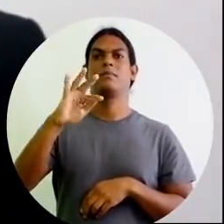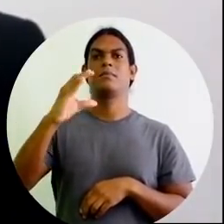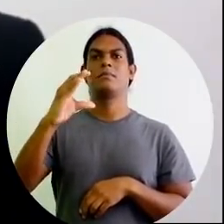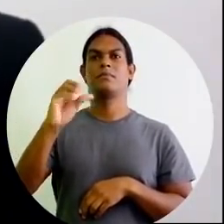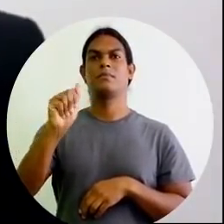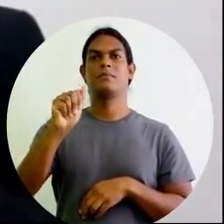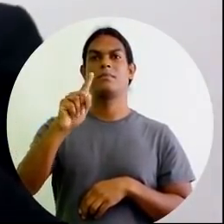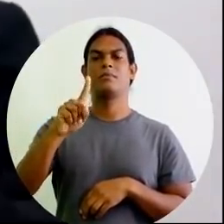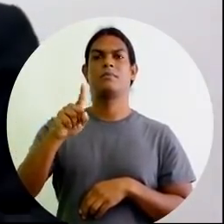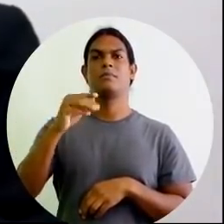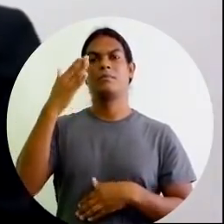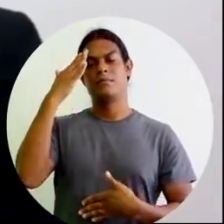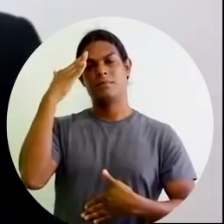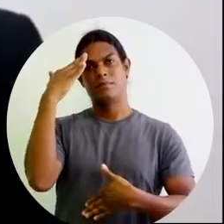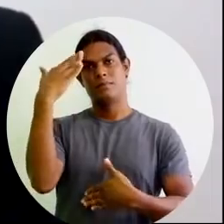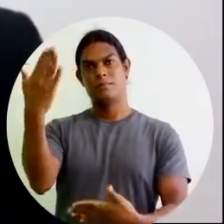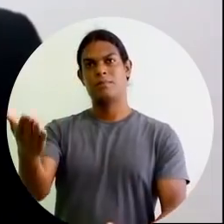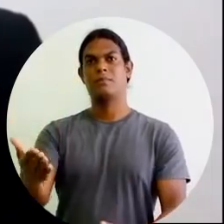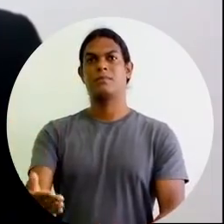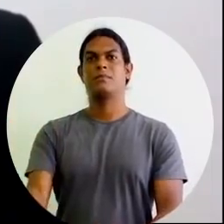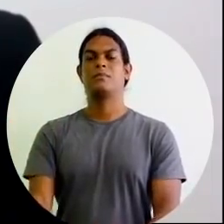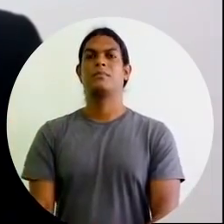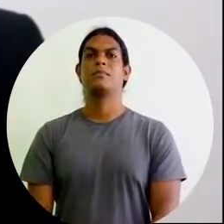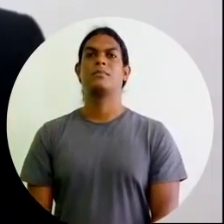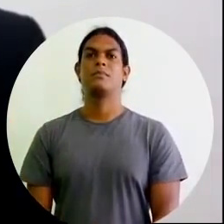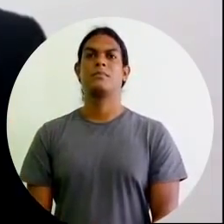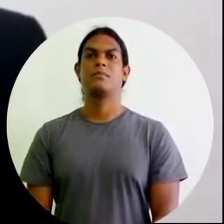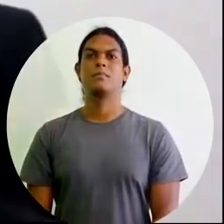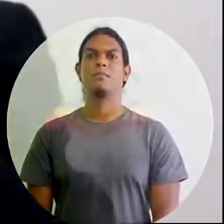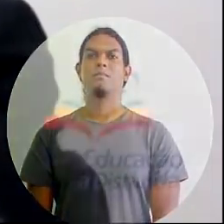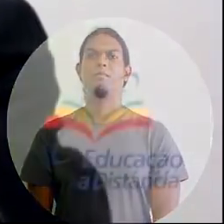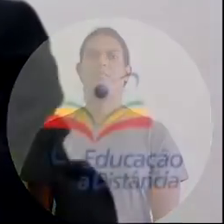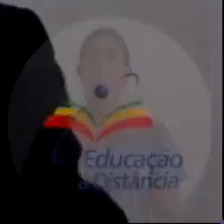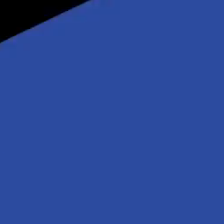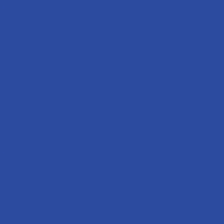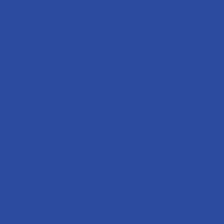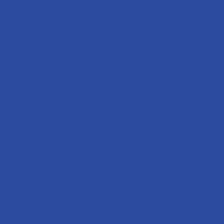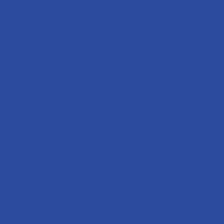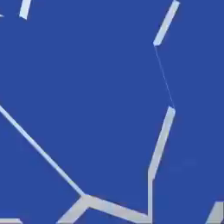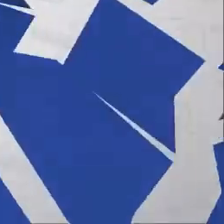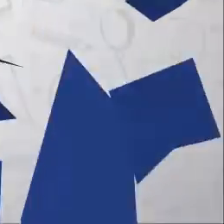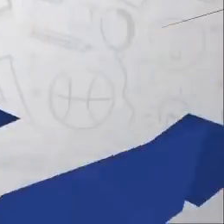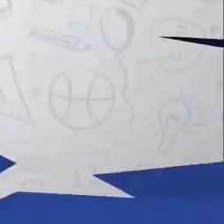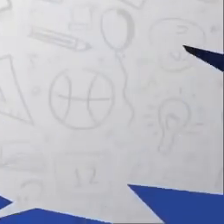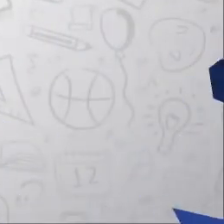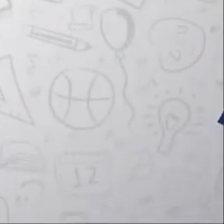muito eficaz. Sucesso, boa sorte e tudo de bom.